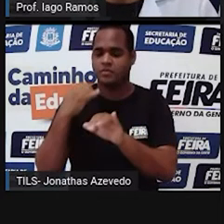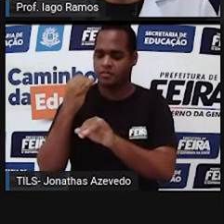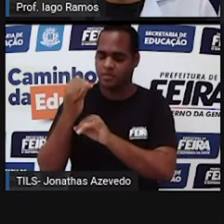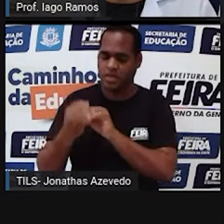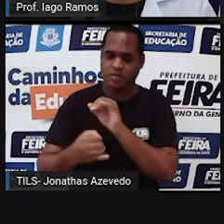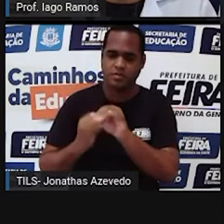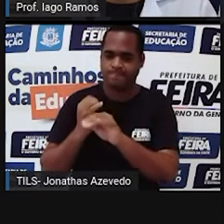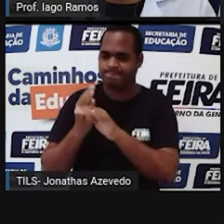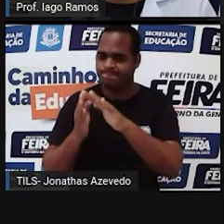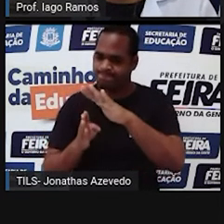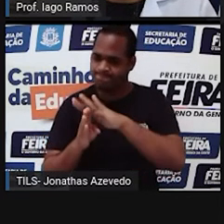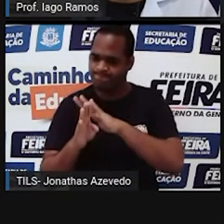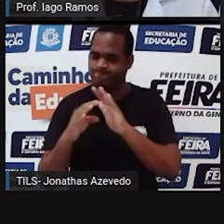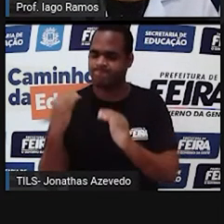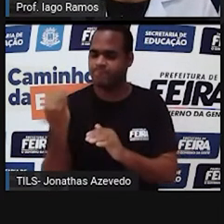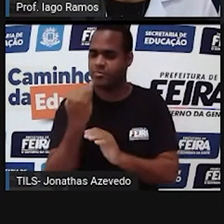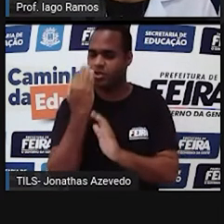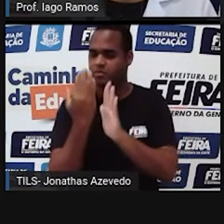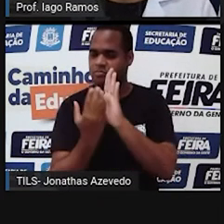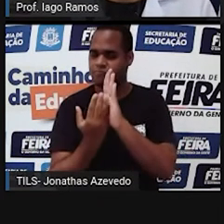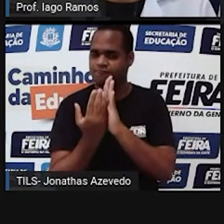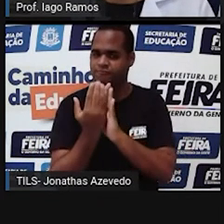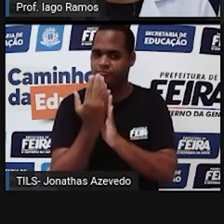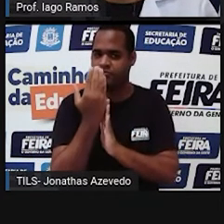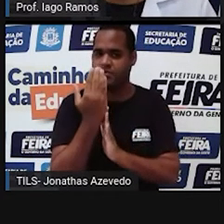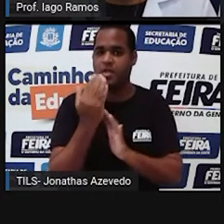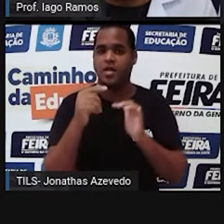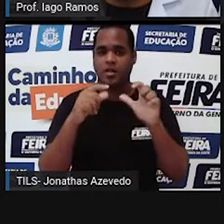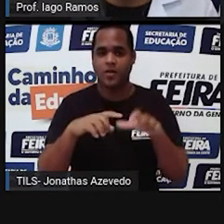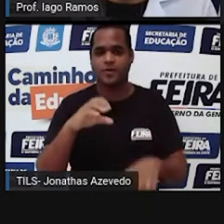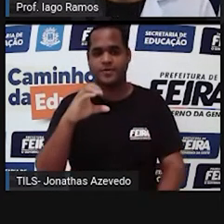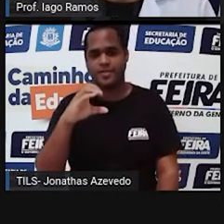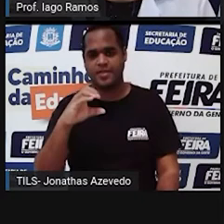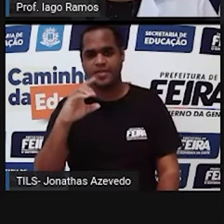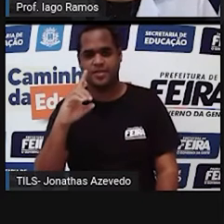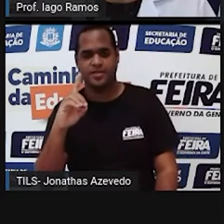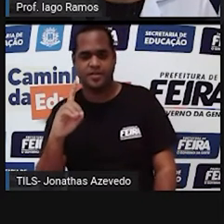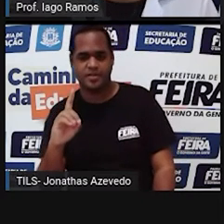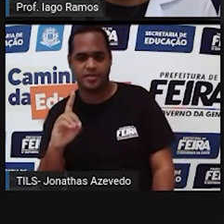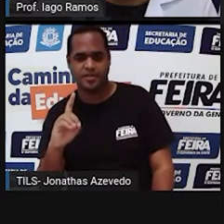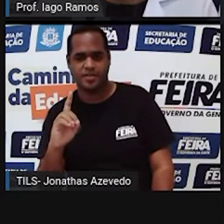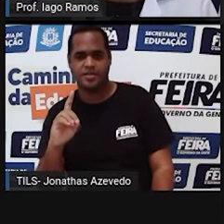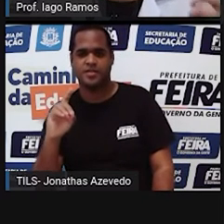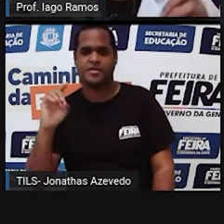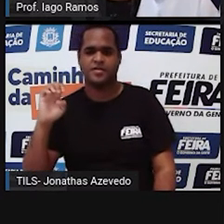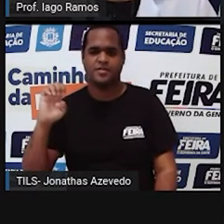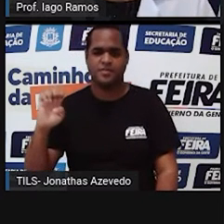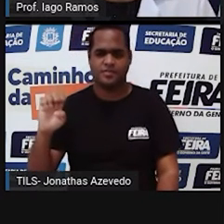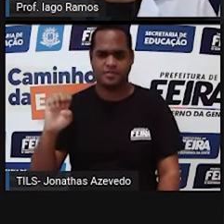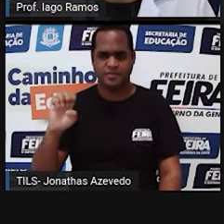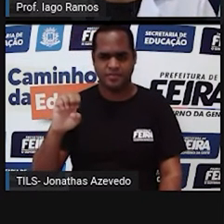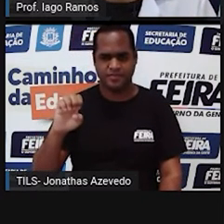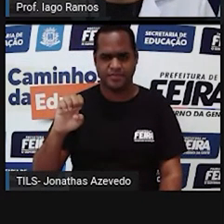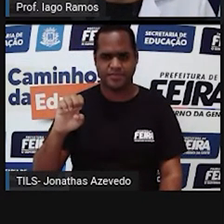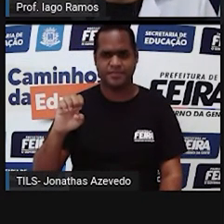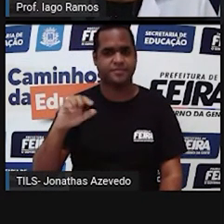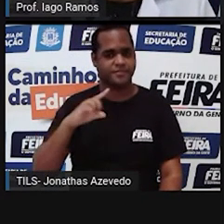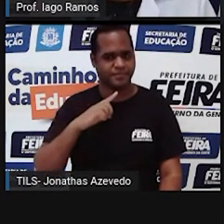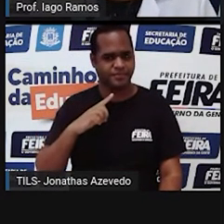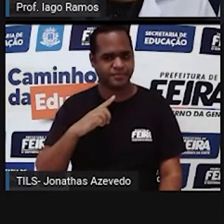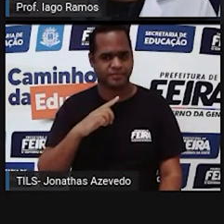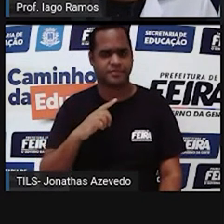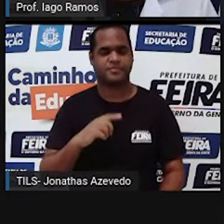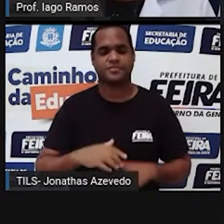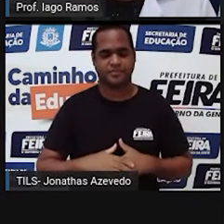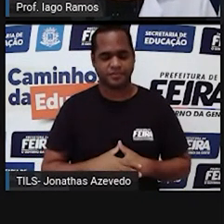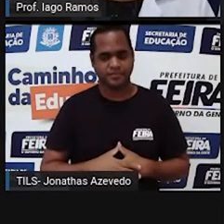aumentou principalmente em domicílios das classes C, das classes D e da classe E, né?